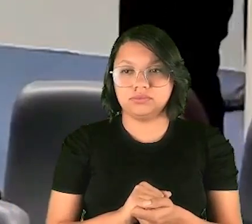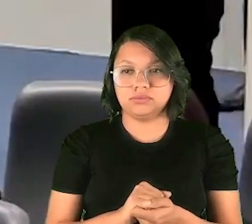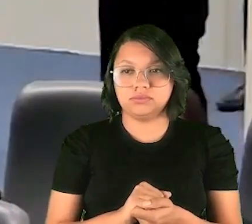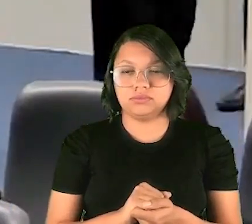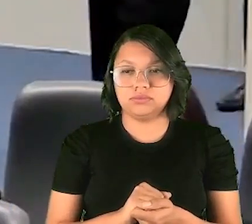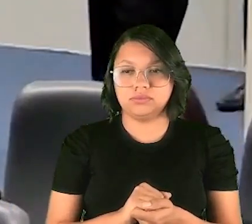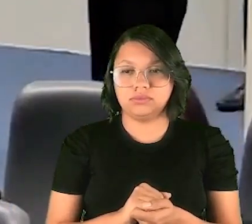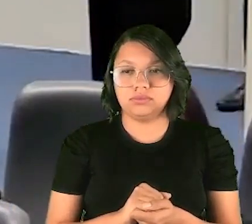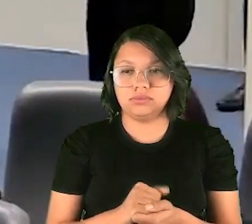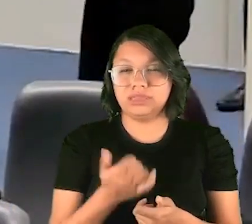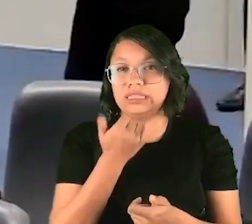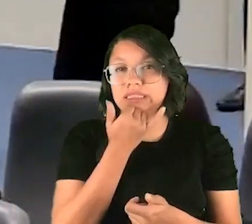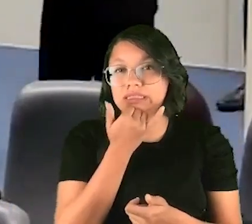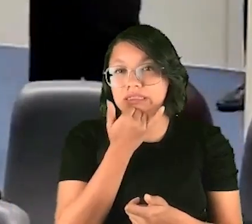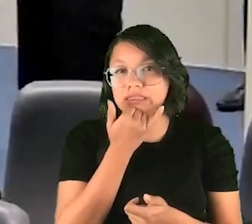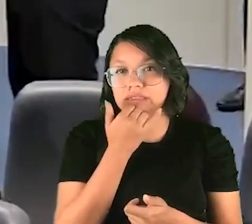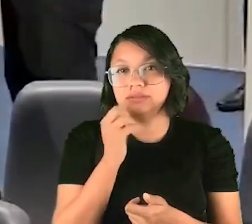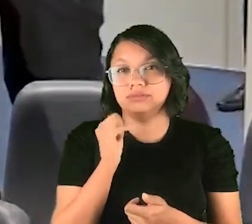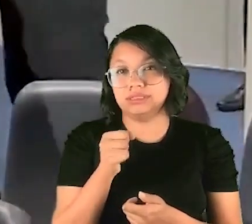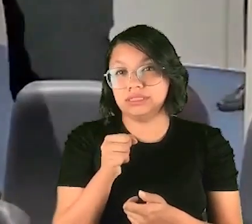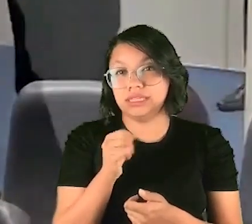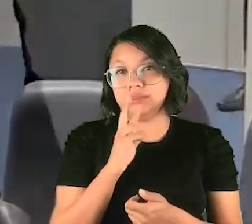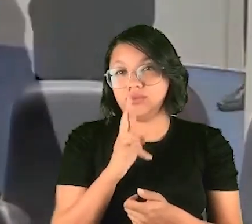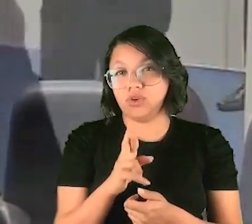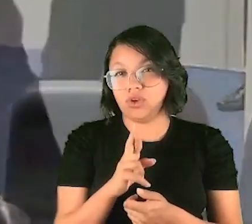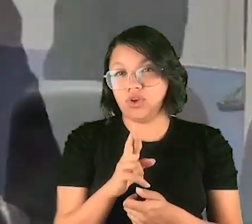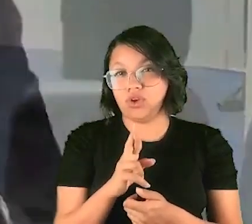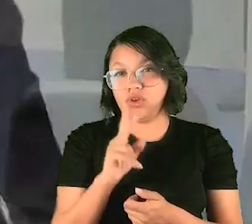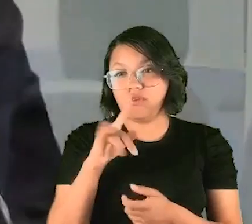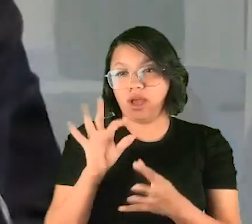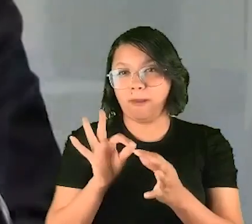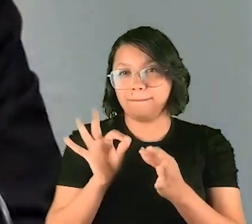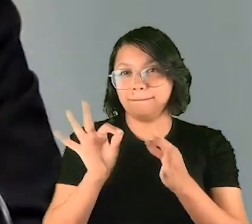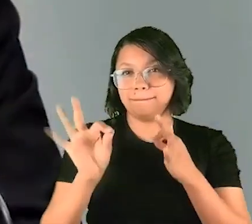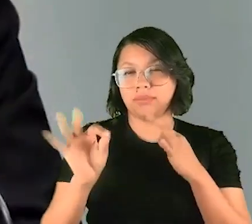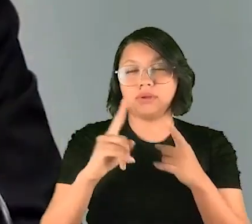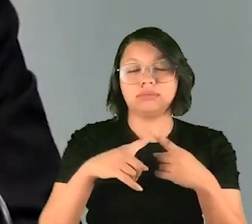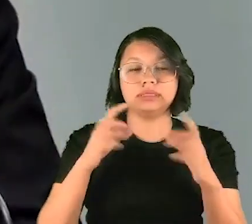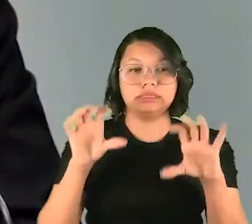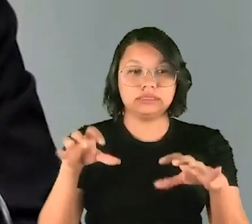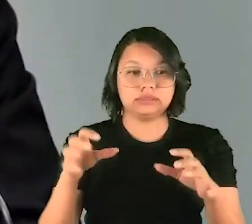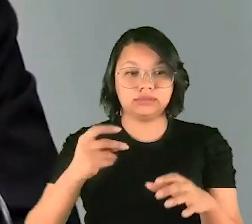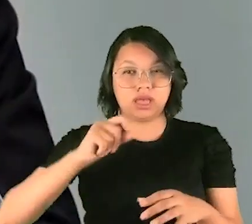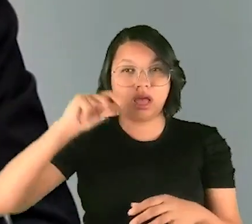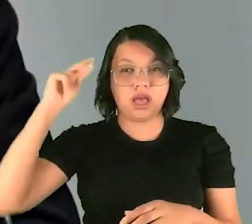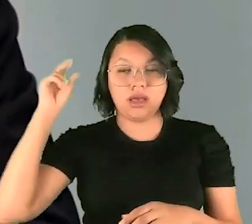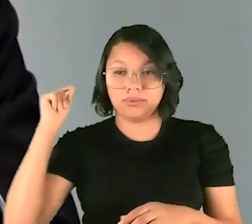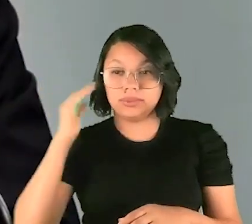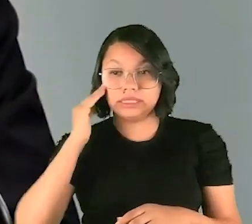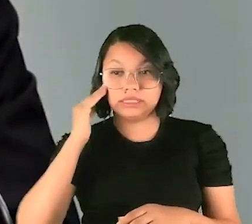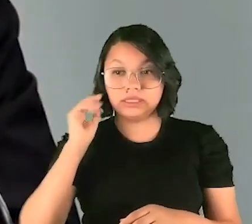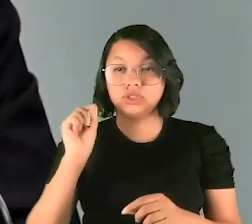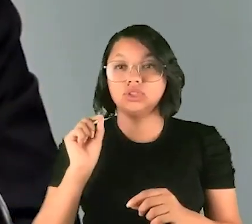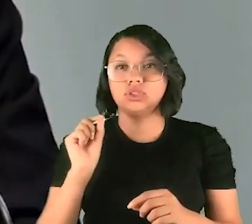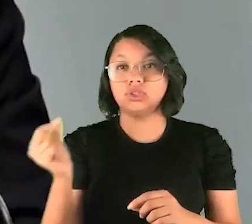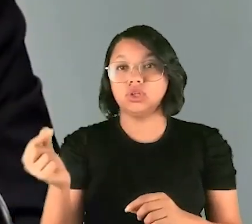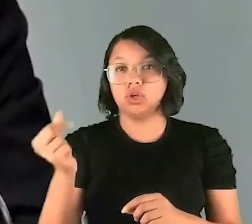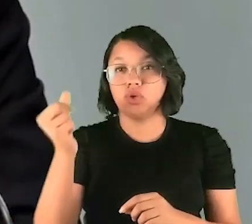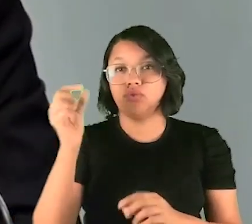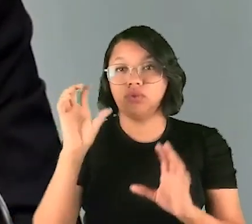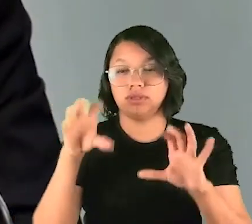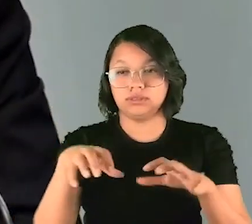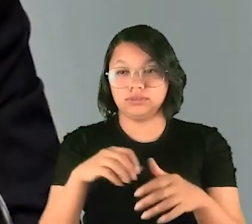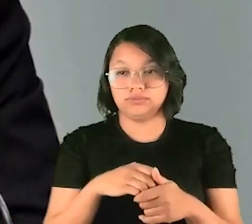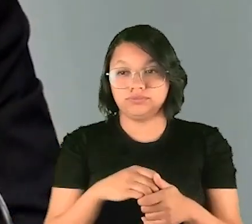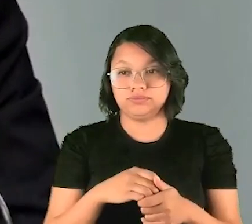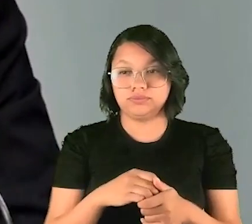controle. Então, eu peço desculpa se a resposta vai ficar um pouquinho longa, tá? Mas é o seguinte,